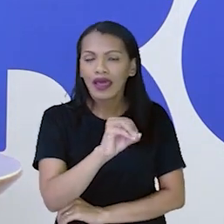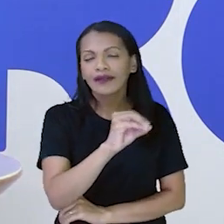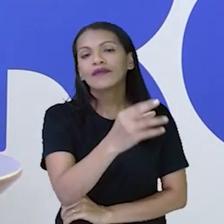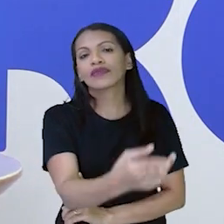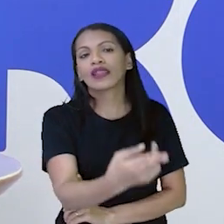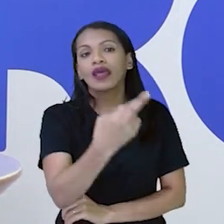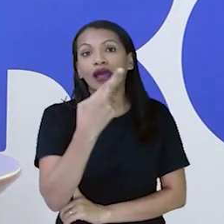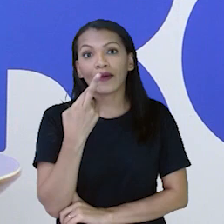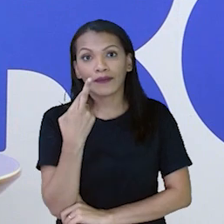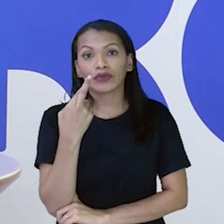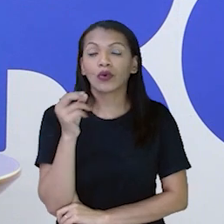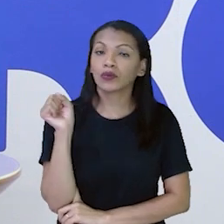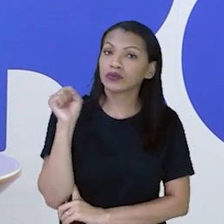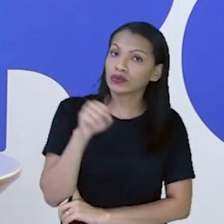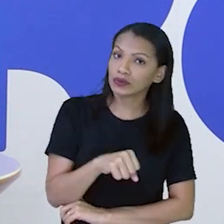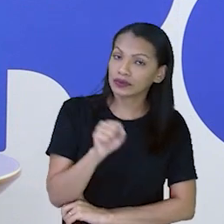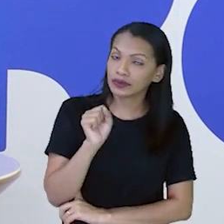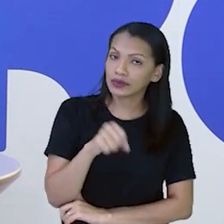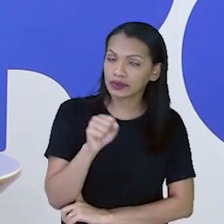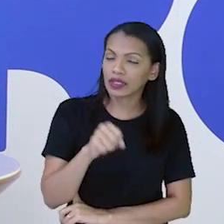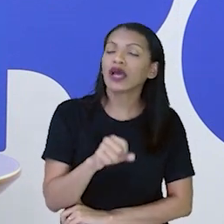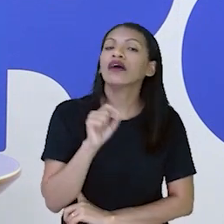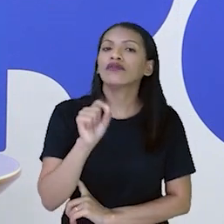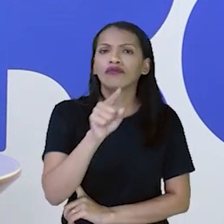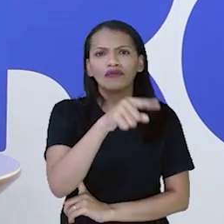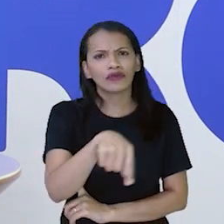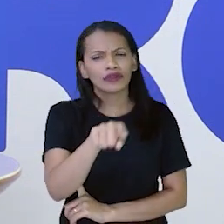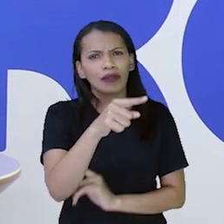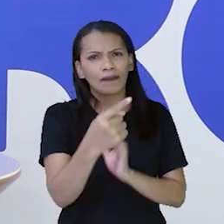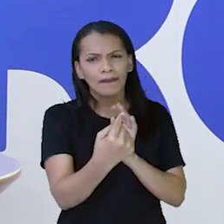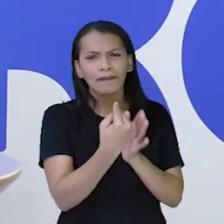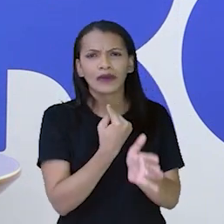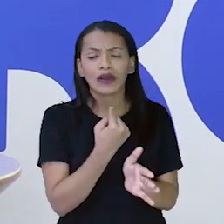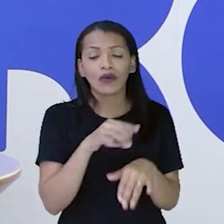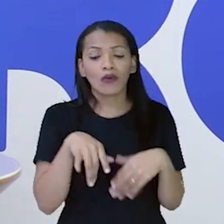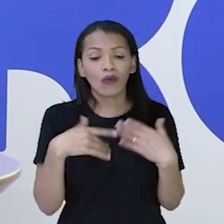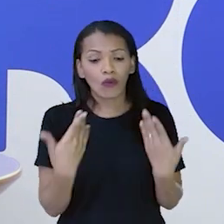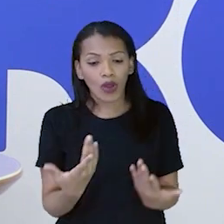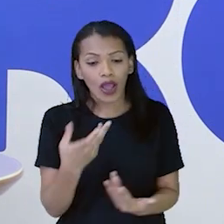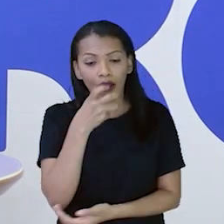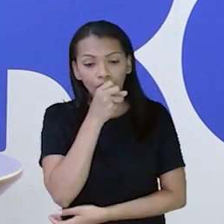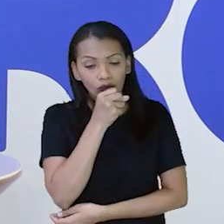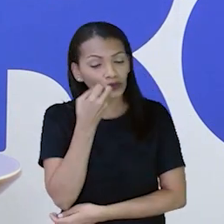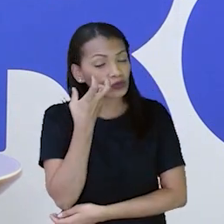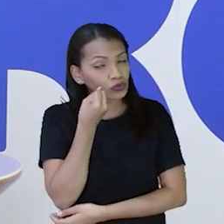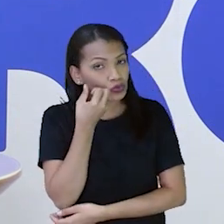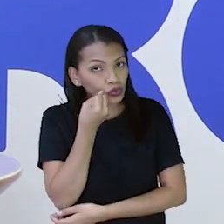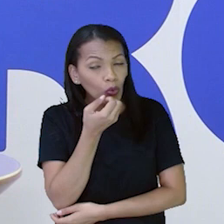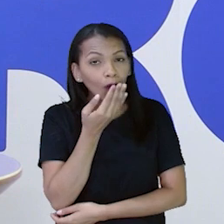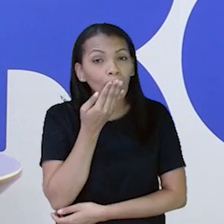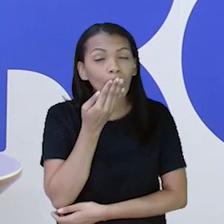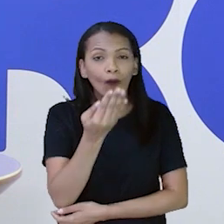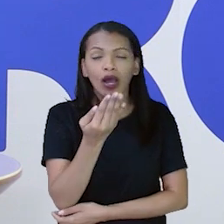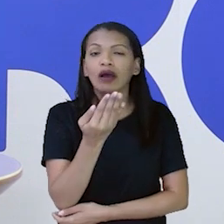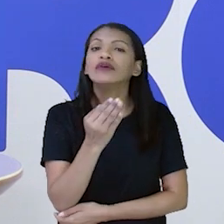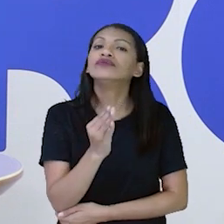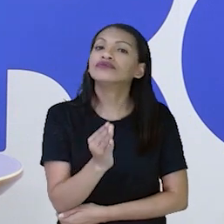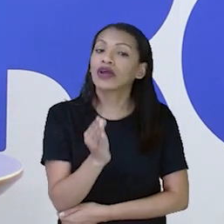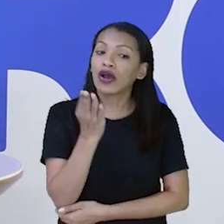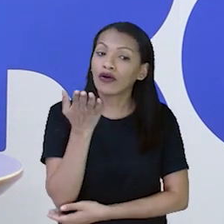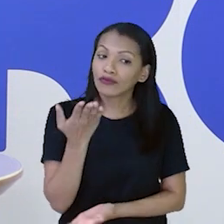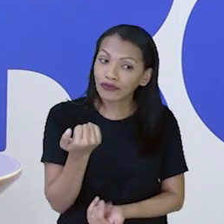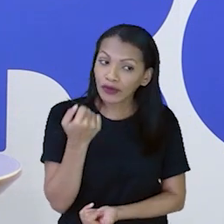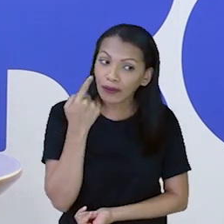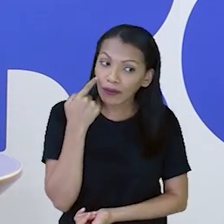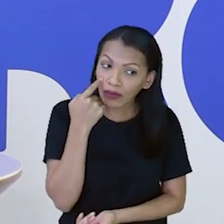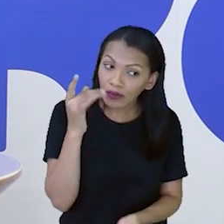Inclusive, responderam sim, professora. Que você perguntou... Qual é o suco favorito? Qual é o que eles mais gostaram? Então, vamos ver se aqui vai